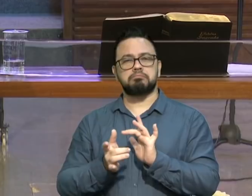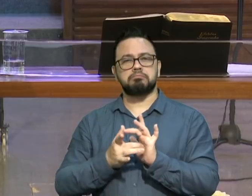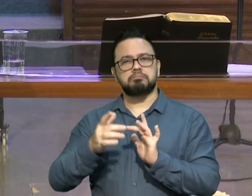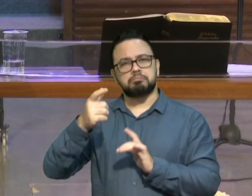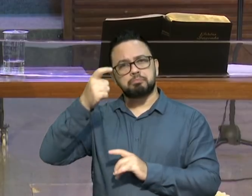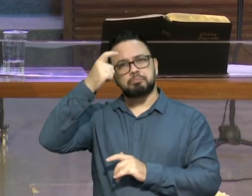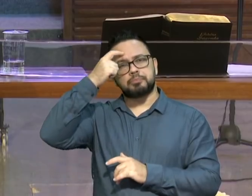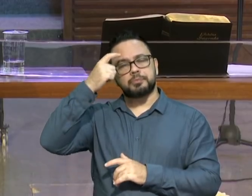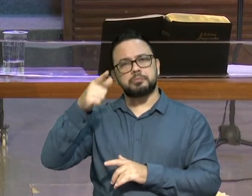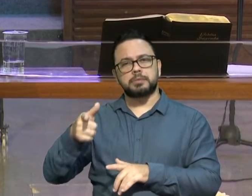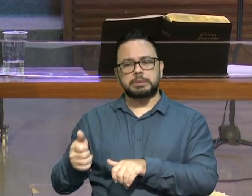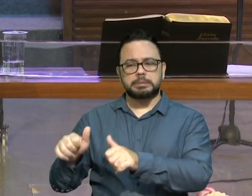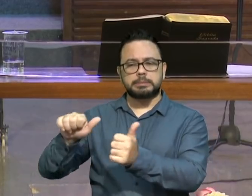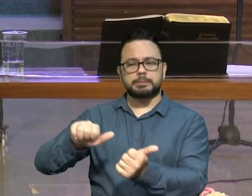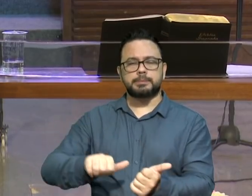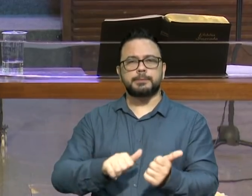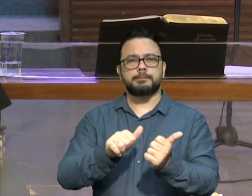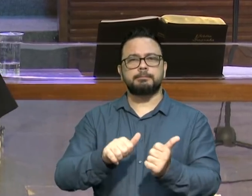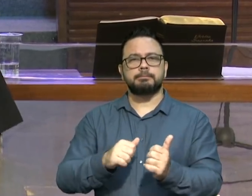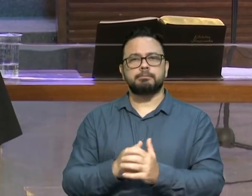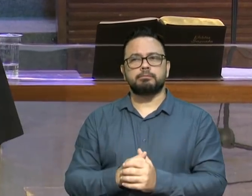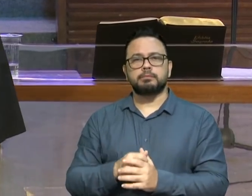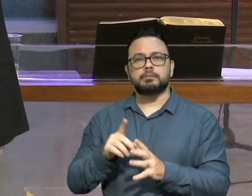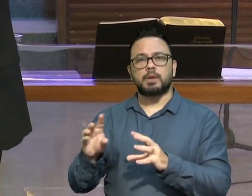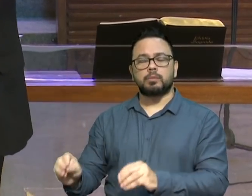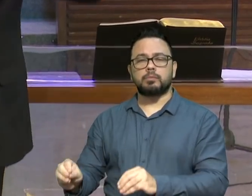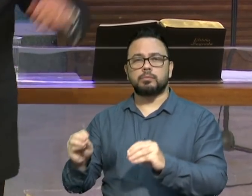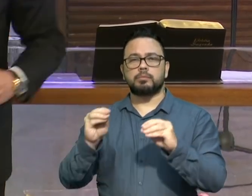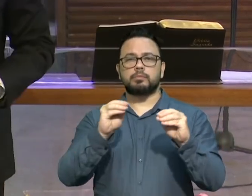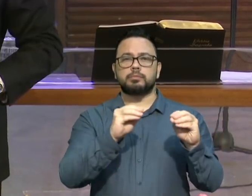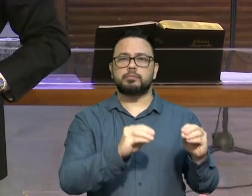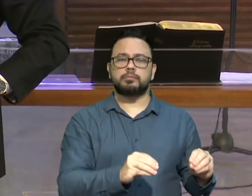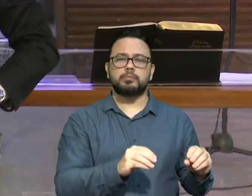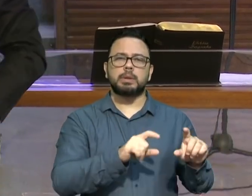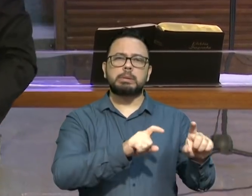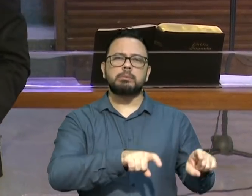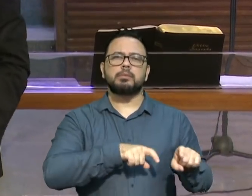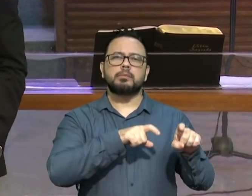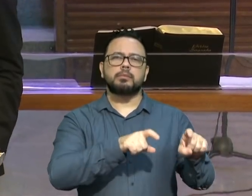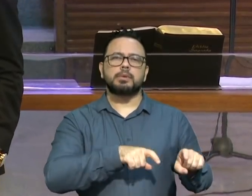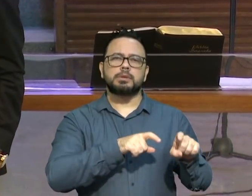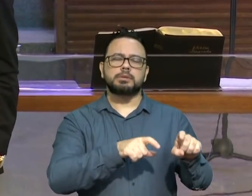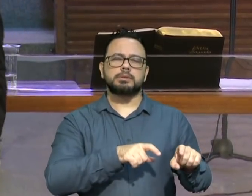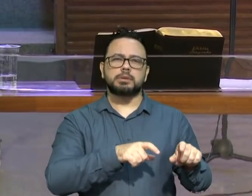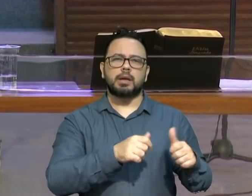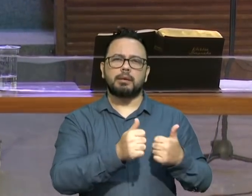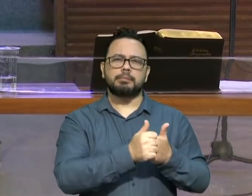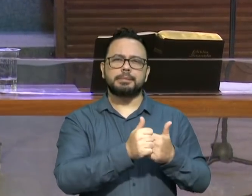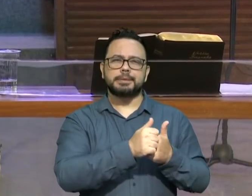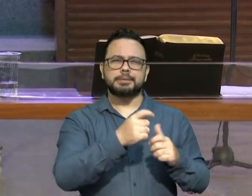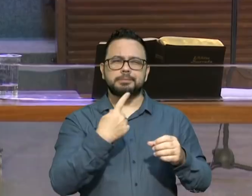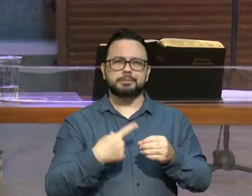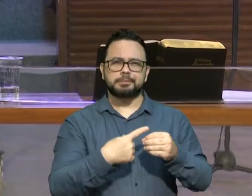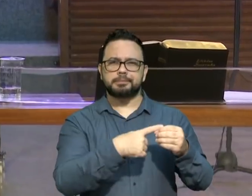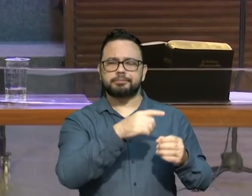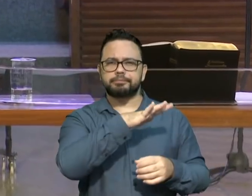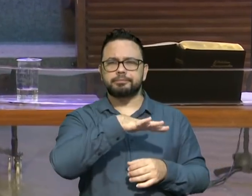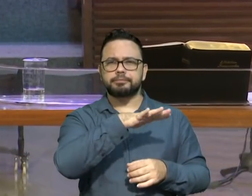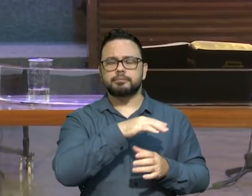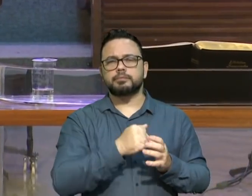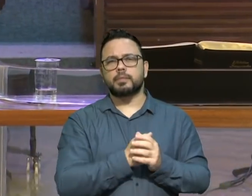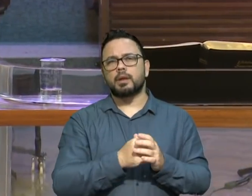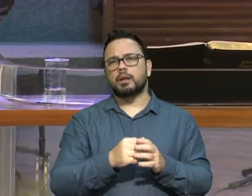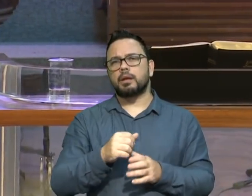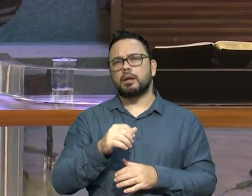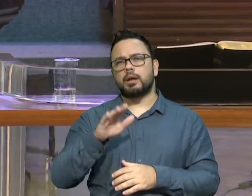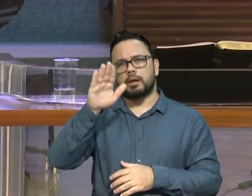se batizou e Eles mudaram de Hortolândia para uma chácara e perto de Sorocaba e no final de